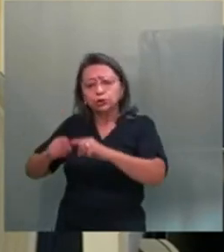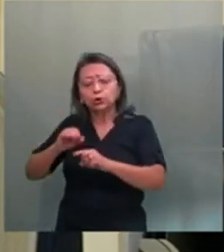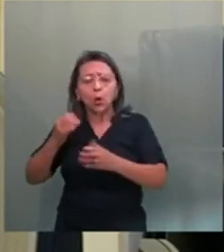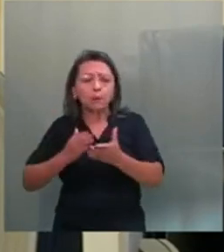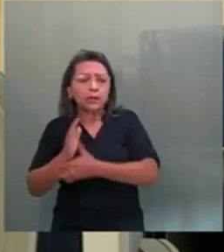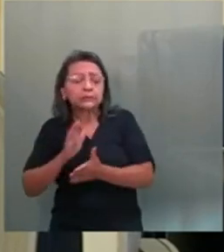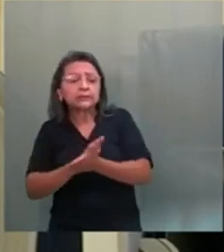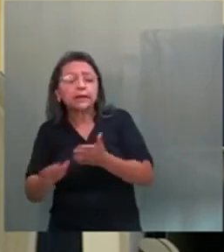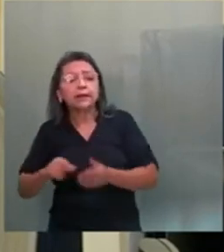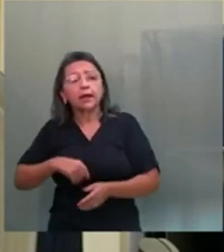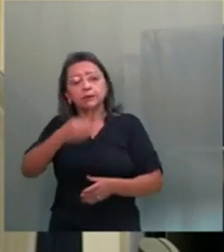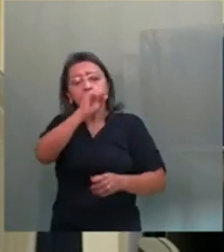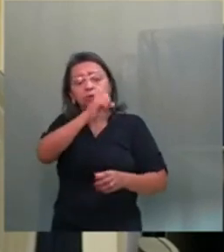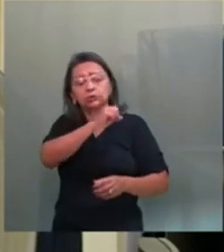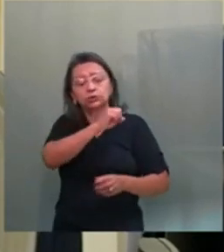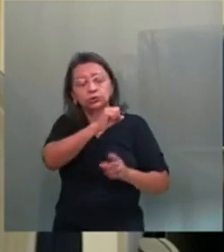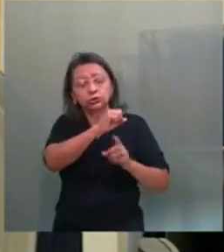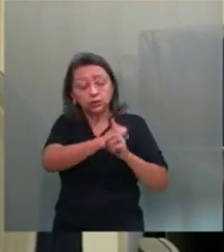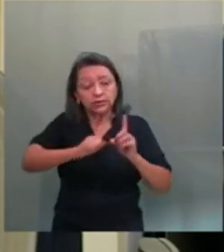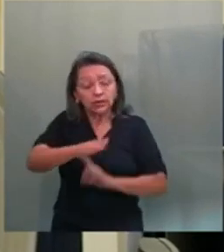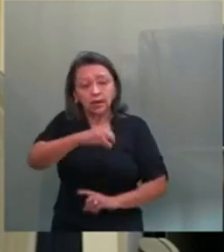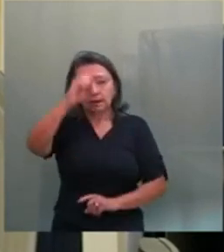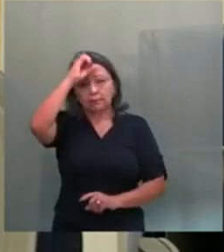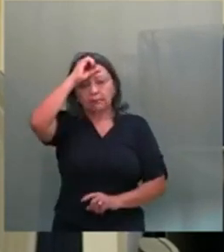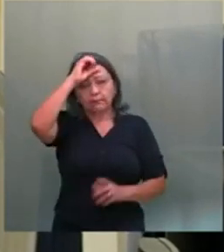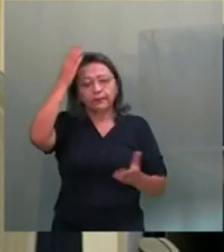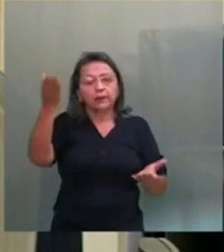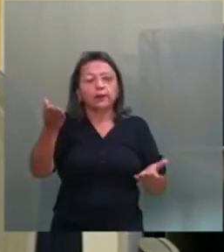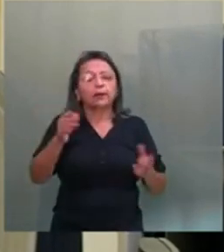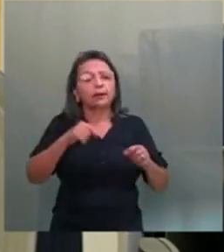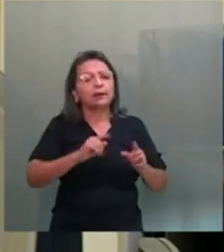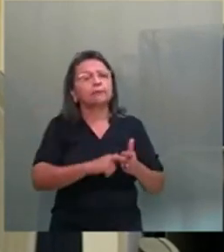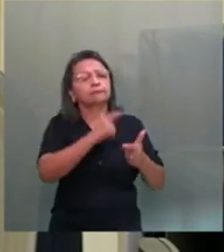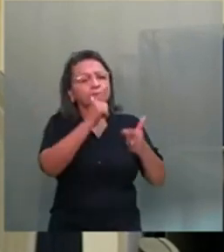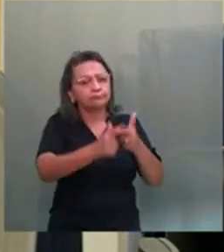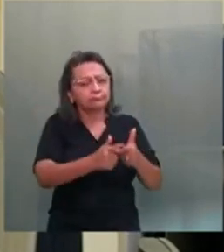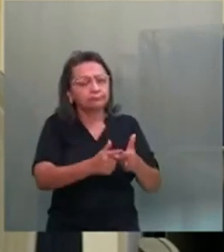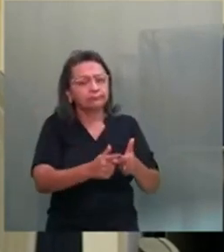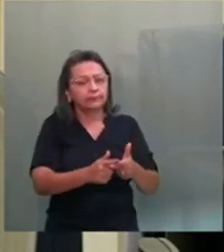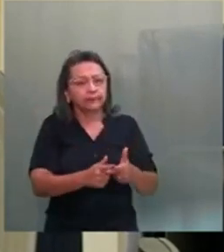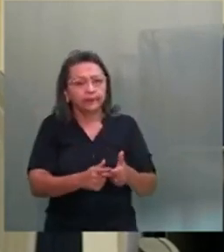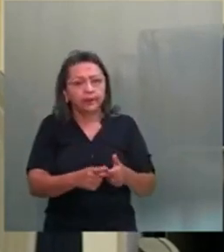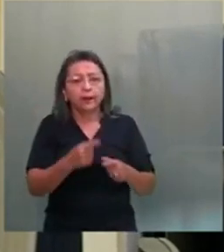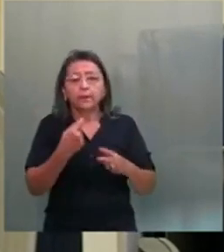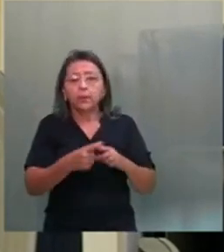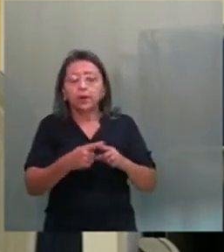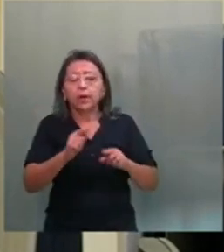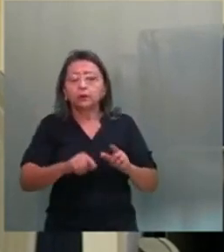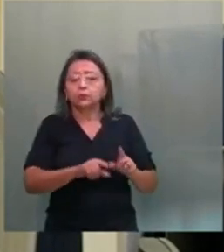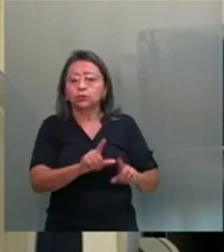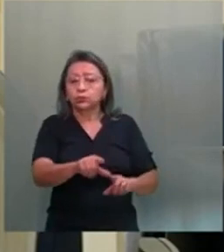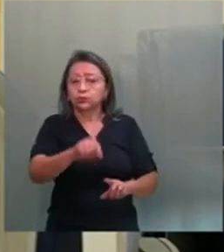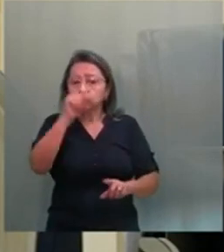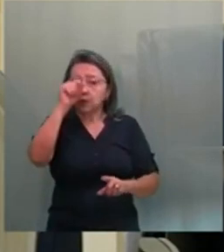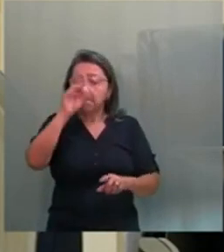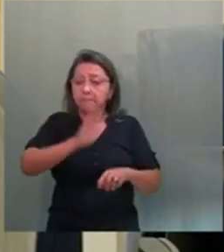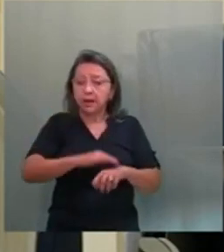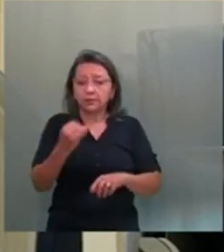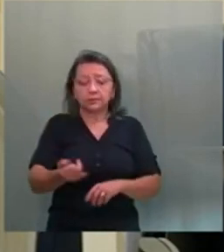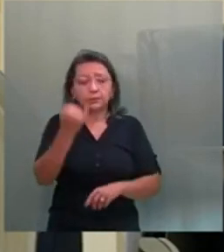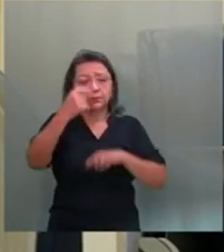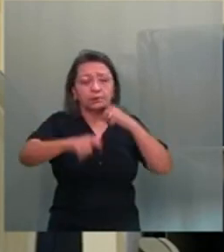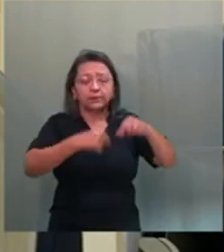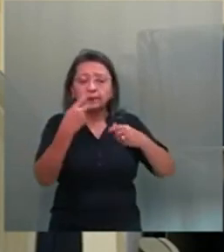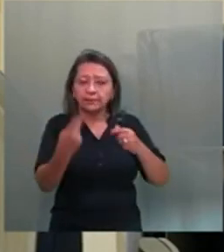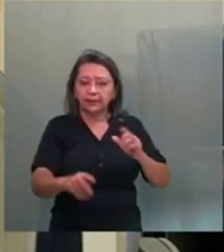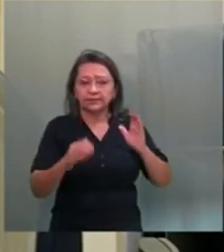sociedade tome dele conhecimento. E aqui faço questão de repetir, porque é um dos pontos mais importantes no trabalho